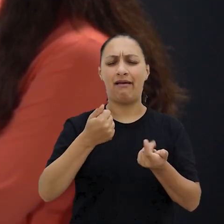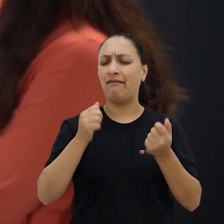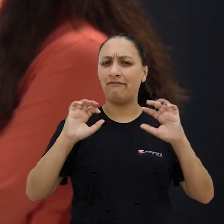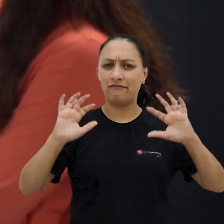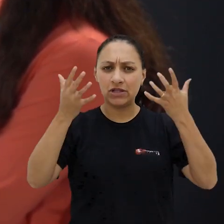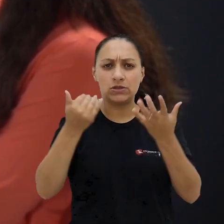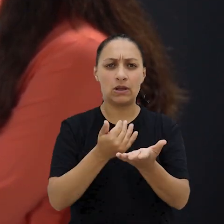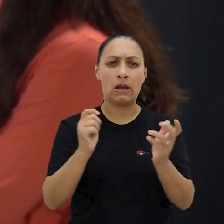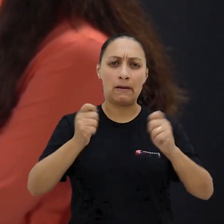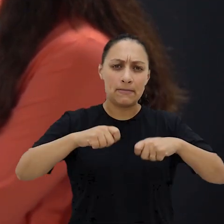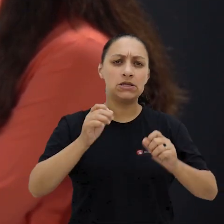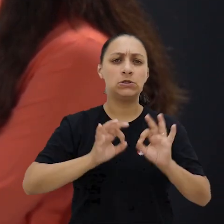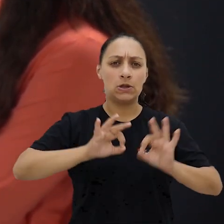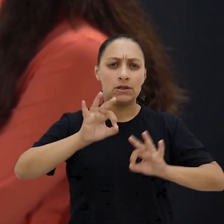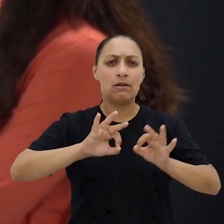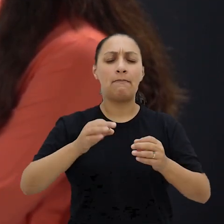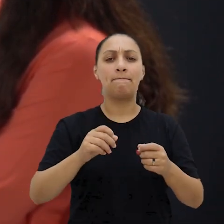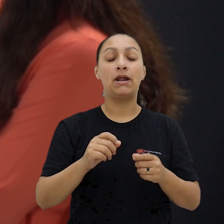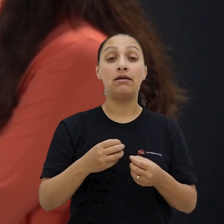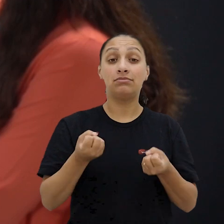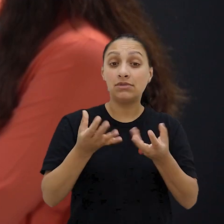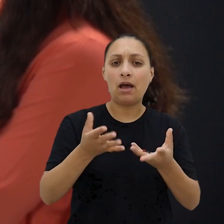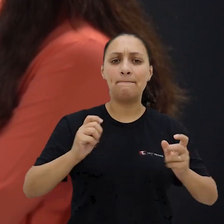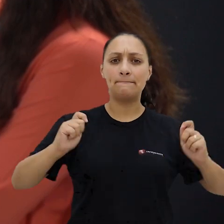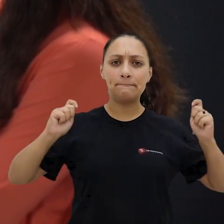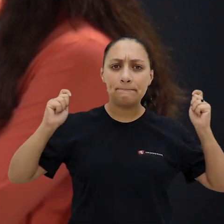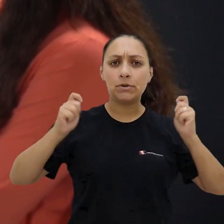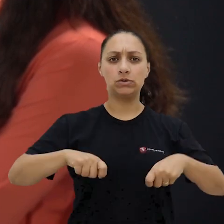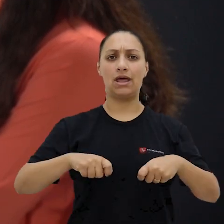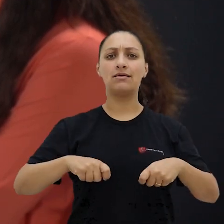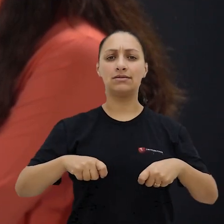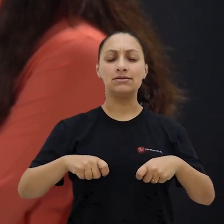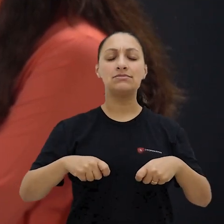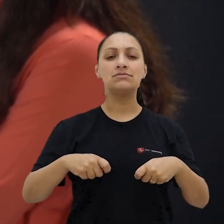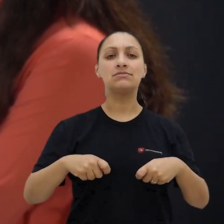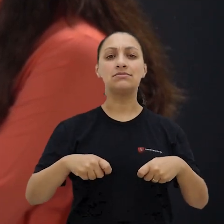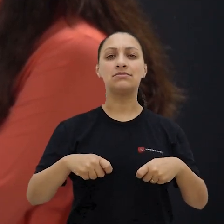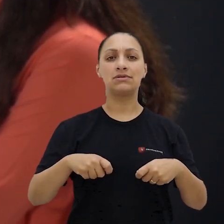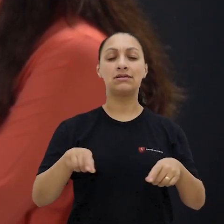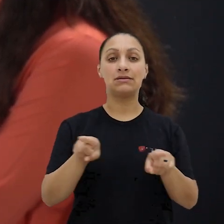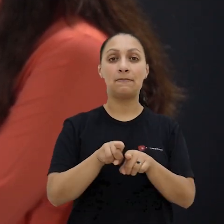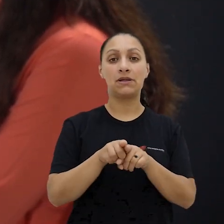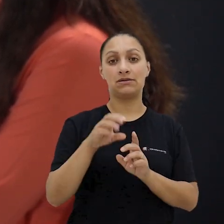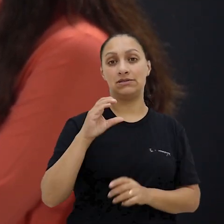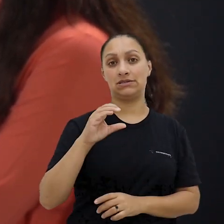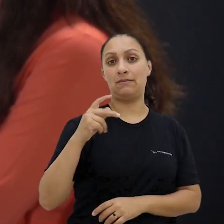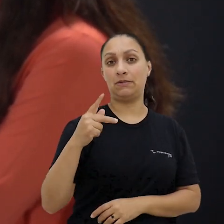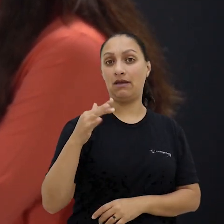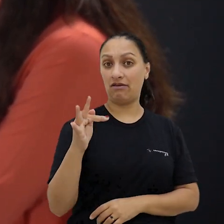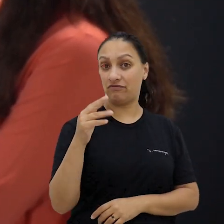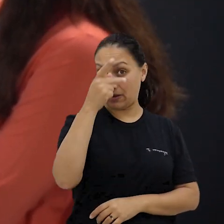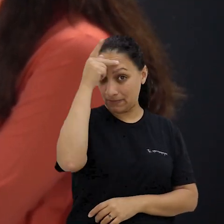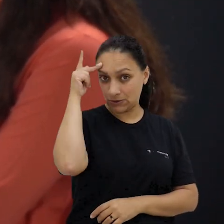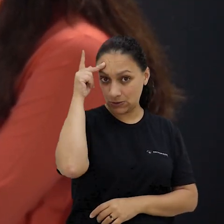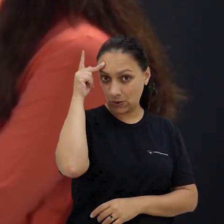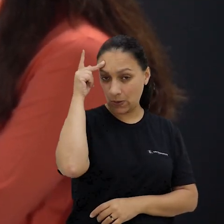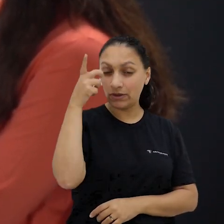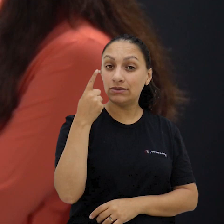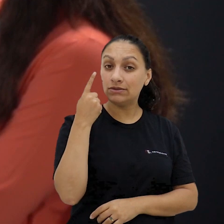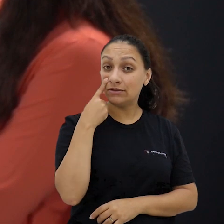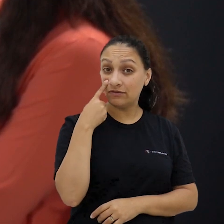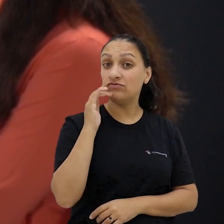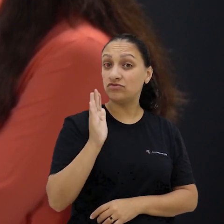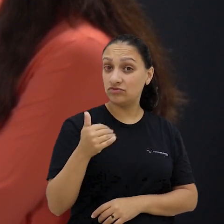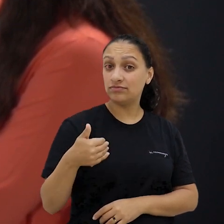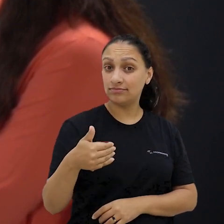já acontecem para potencializar realmente, aí sim, o CPF, a pessoa, tanto que a gente já